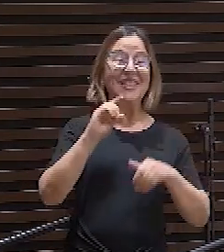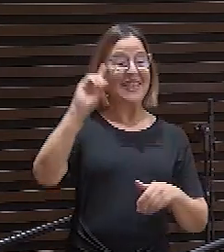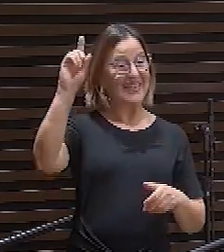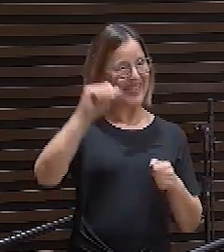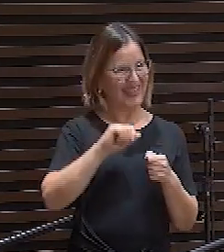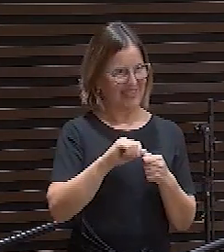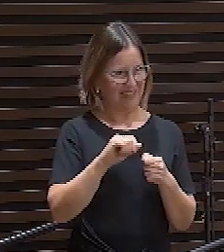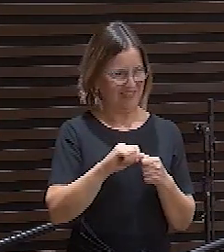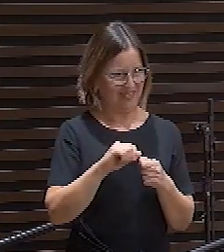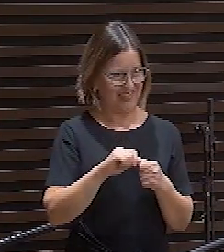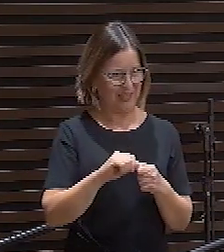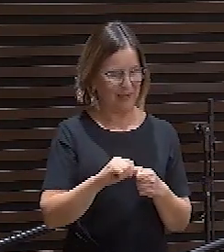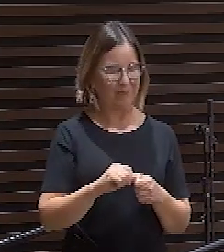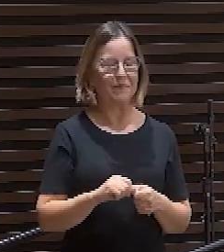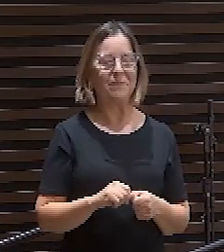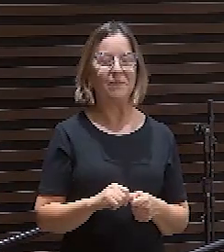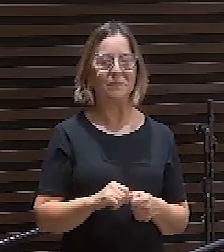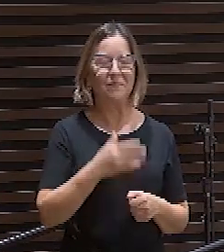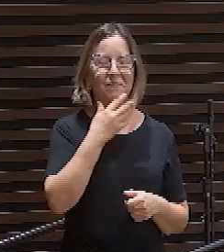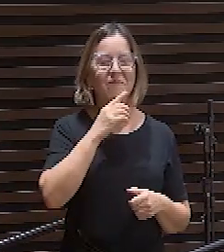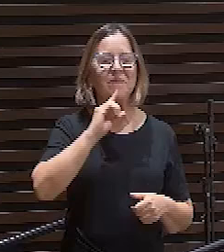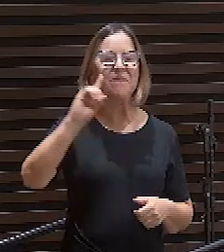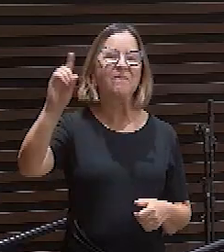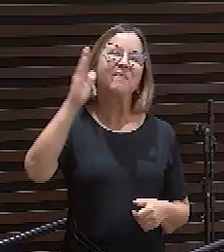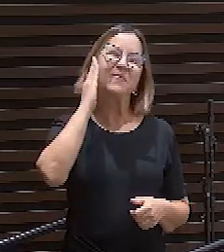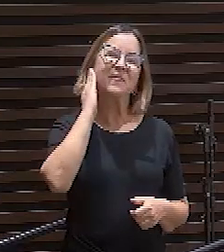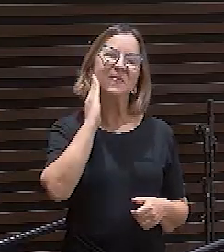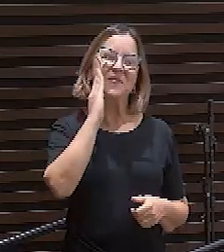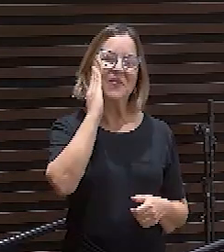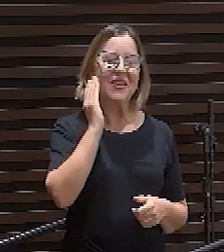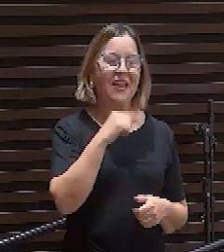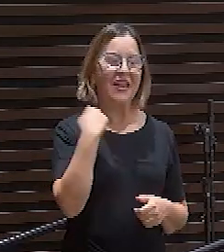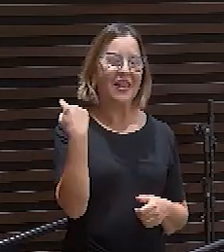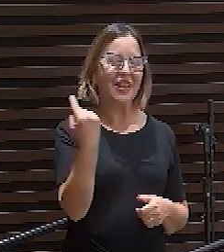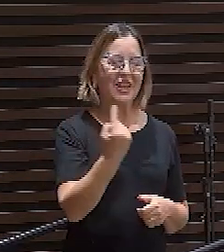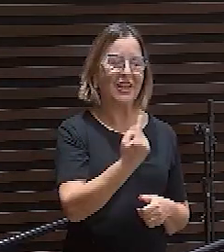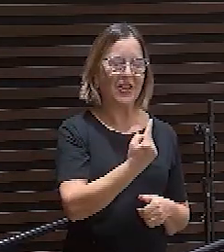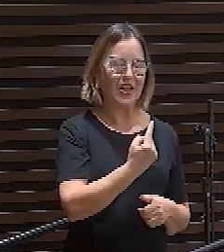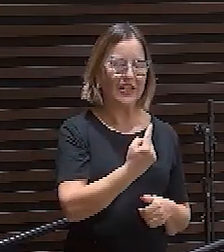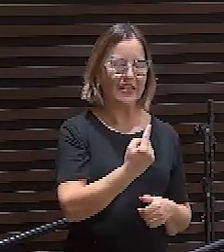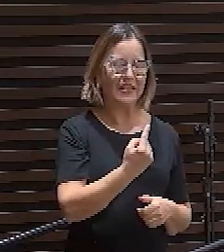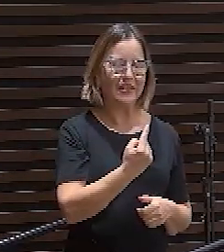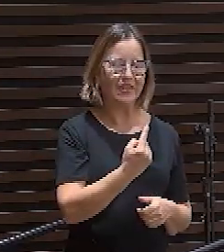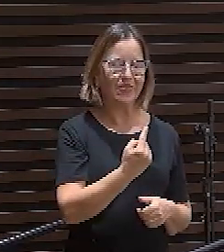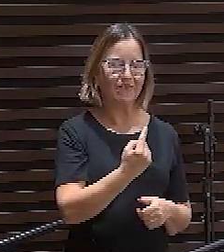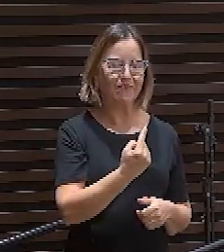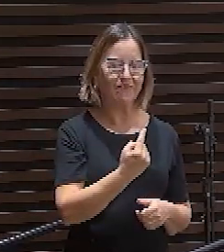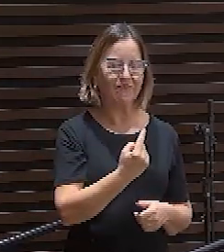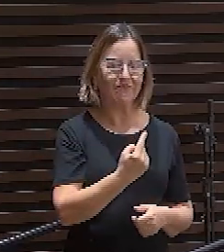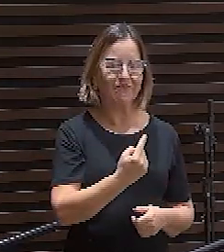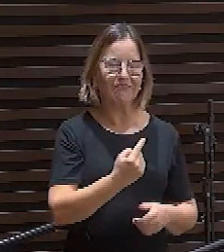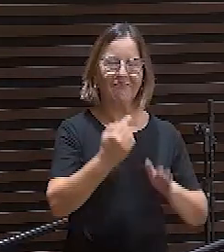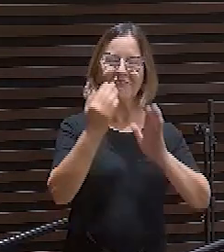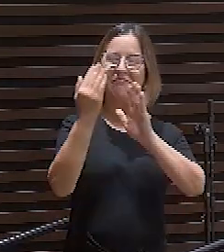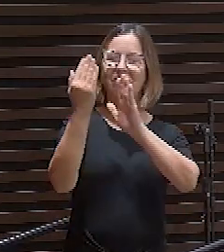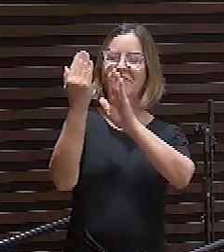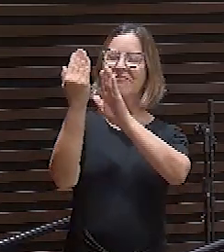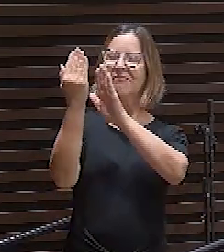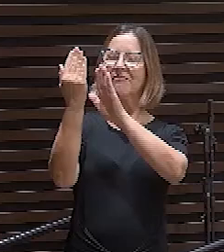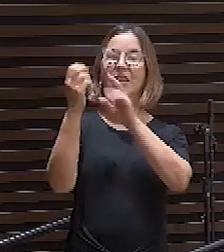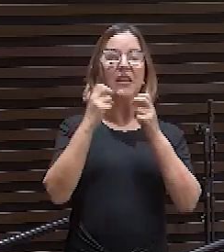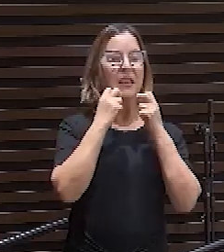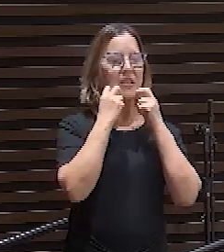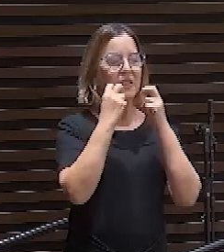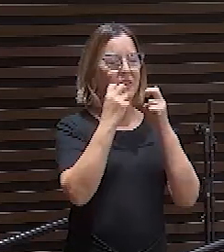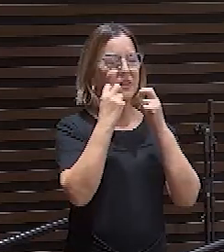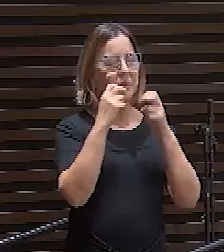fez. Paizinho querido, nós, como igreja, nos colocamos diante do Senhor e clamamos para